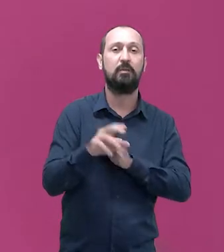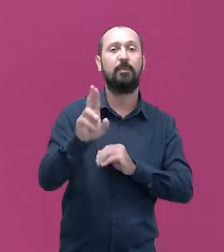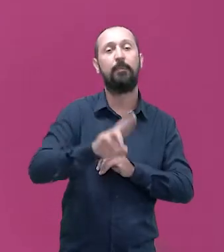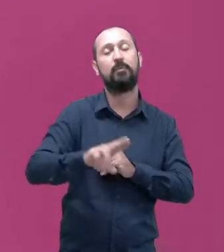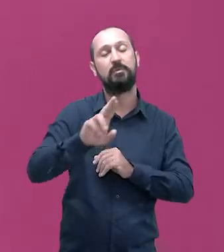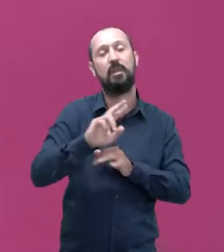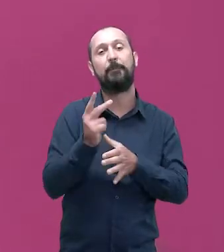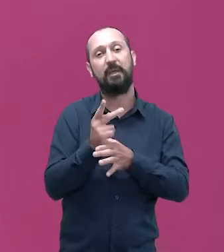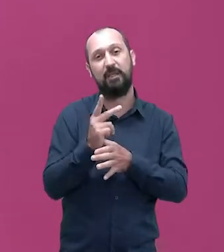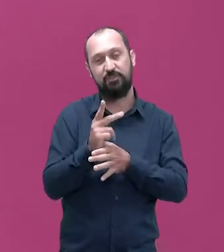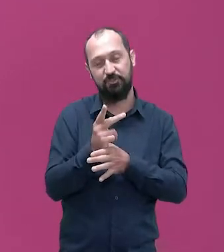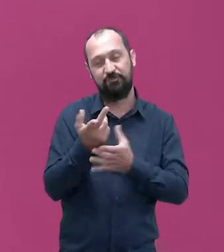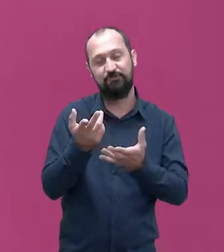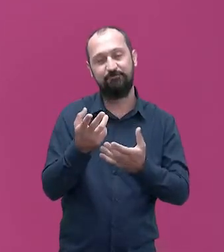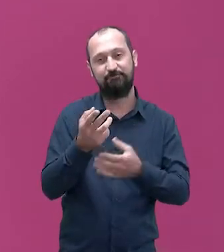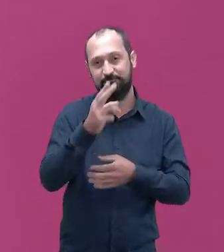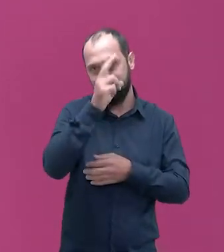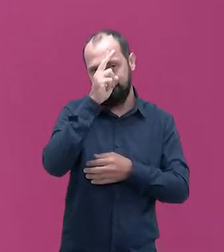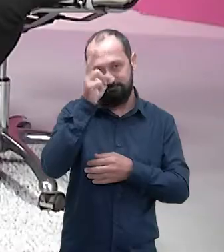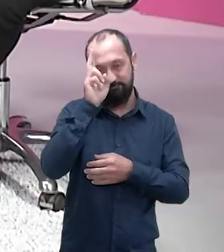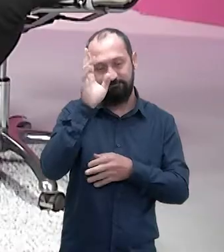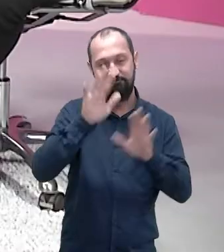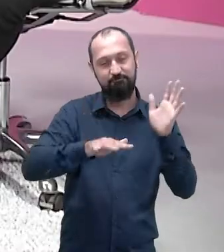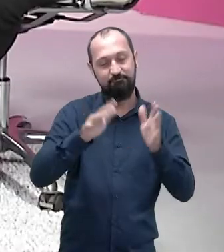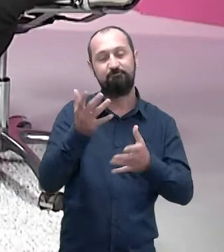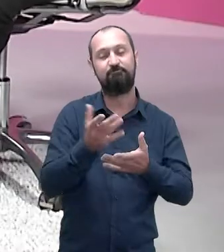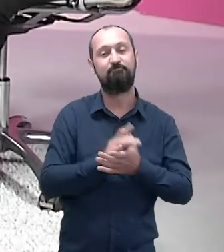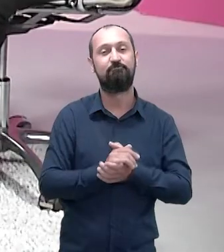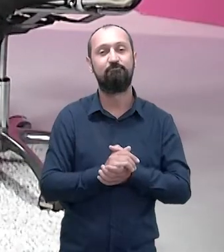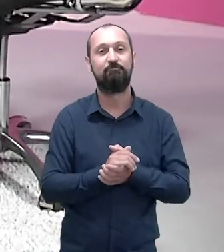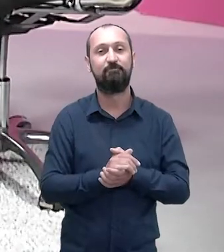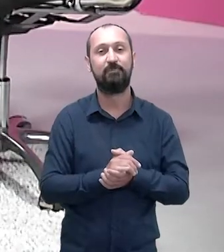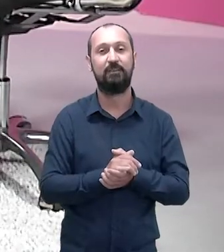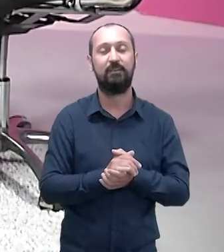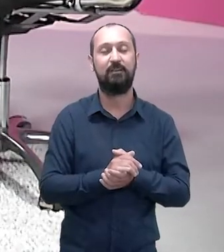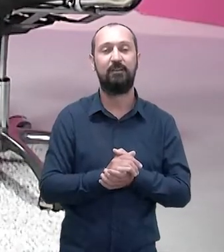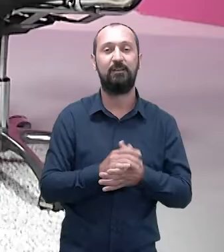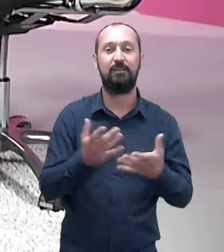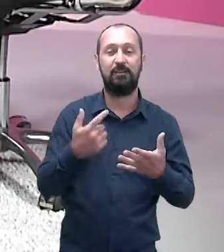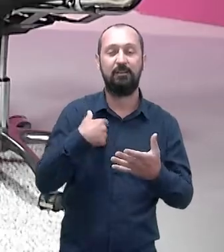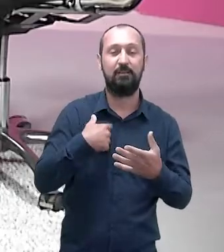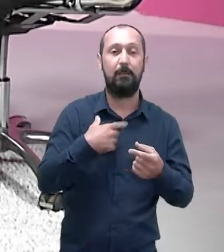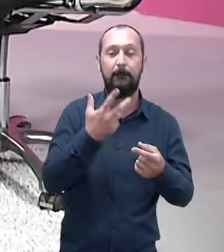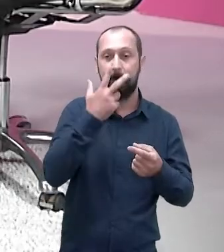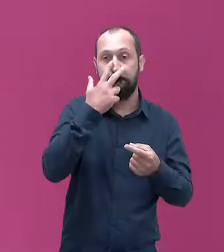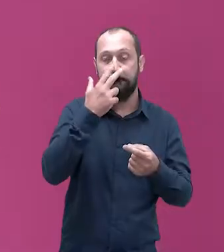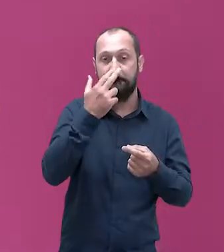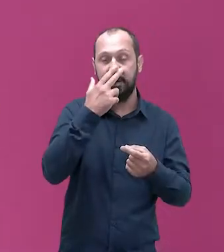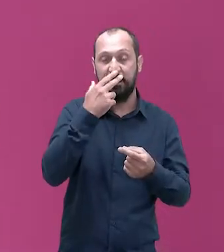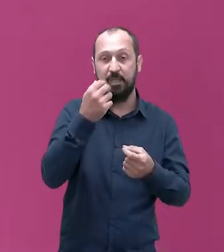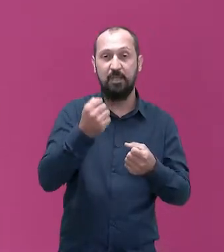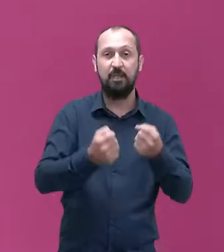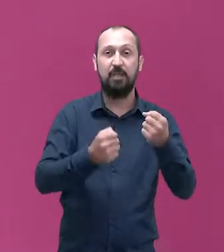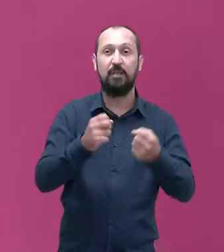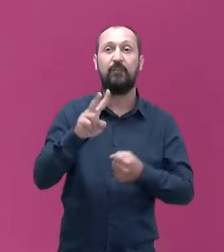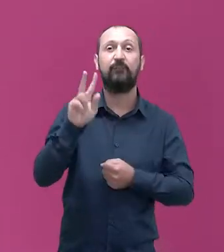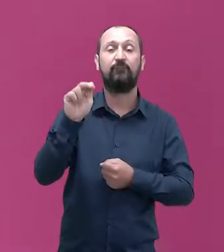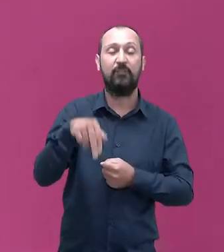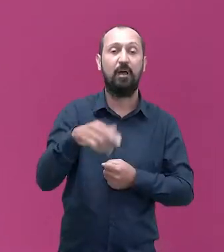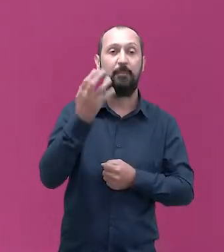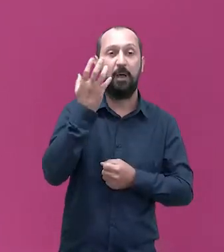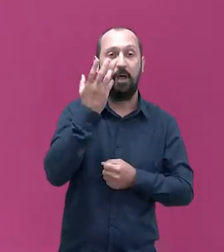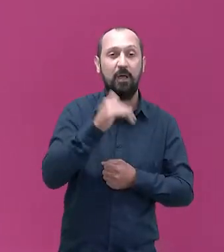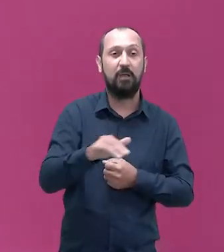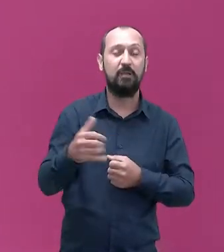habituado a andar pelo aplicativo, né? Pelos modos de aplicativo. Então, assim, restringiu o transporte escolar para